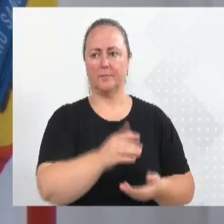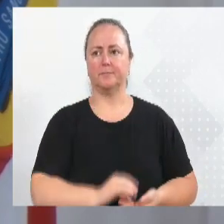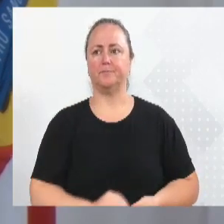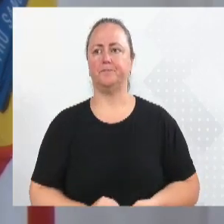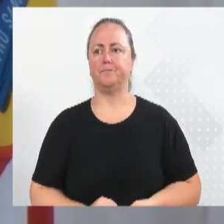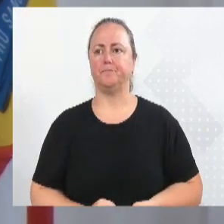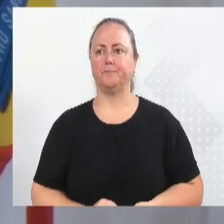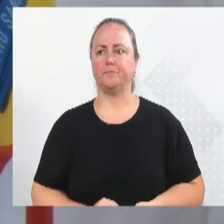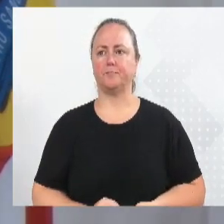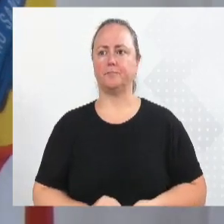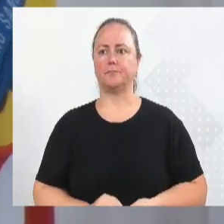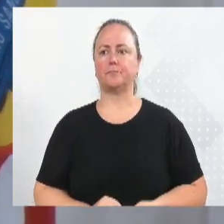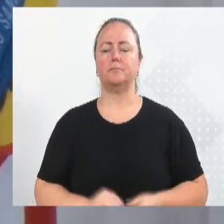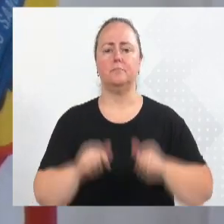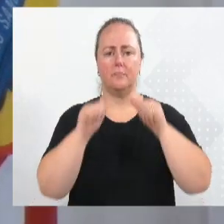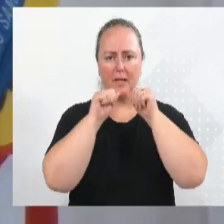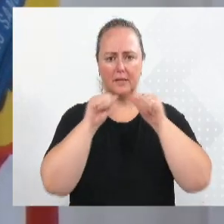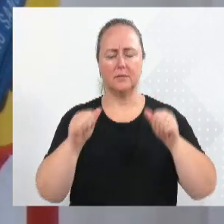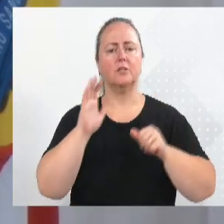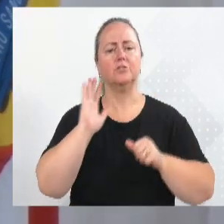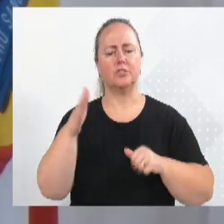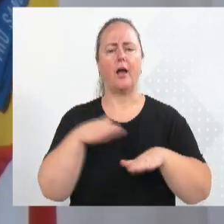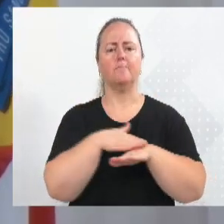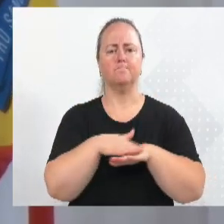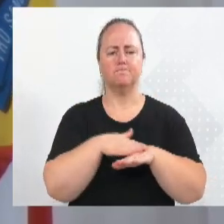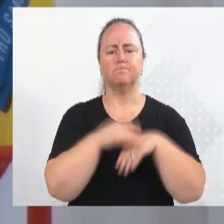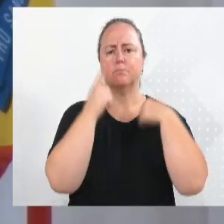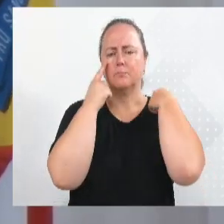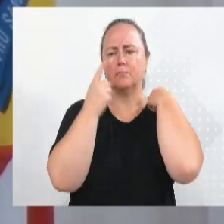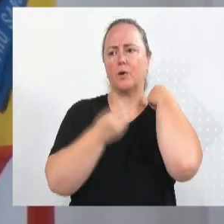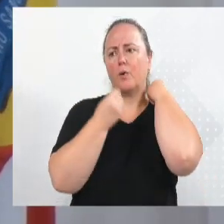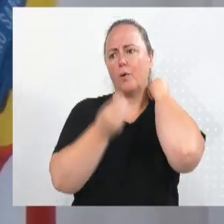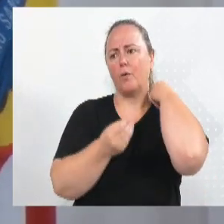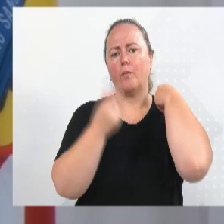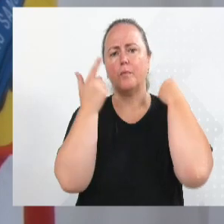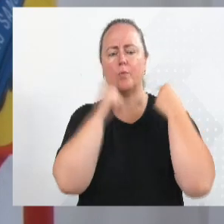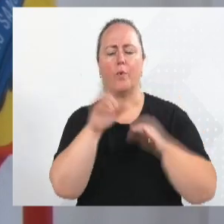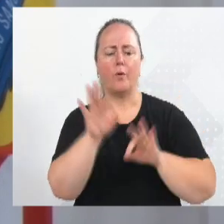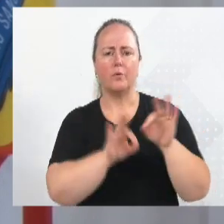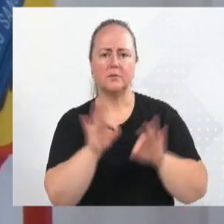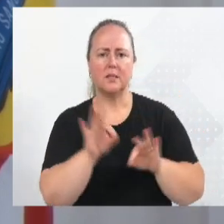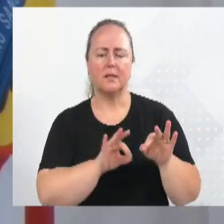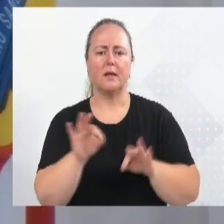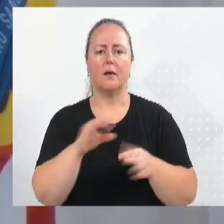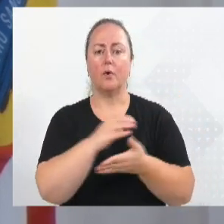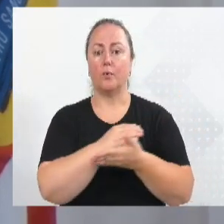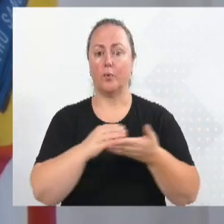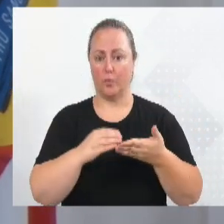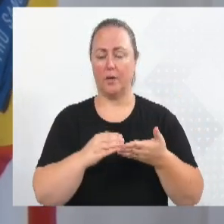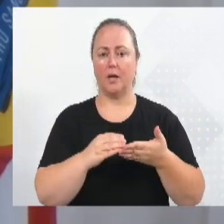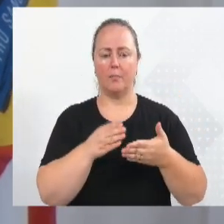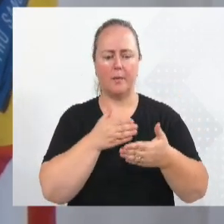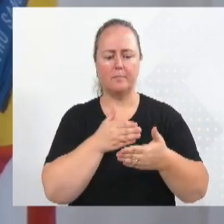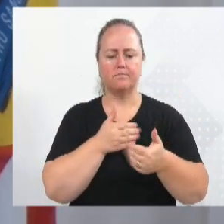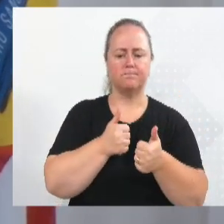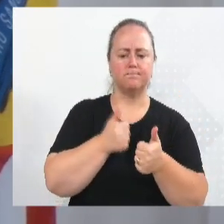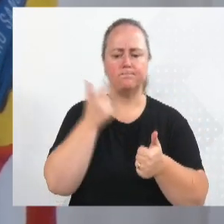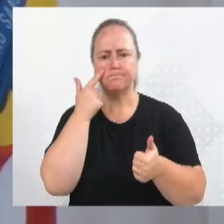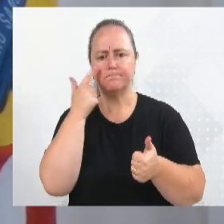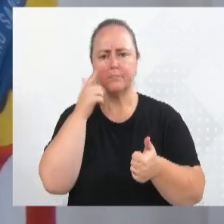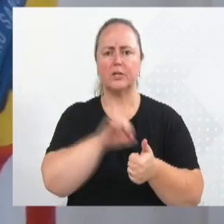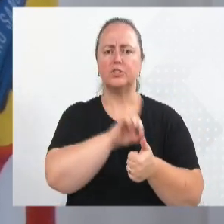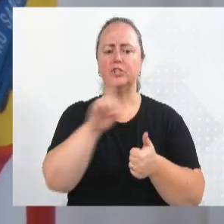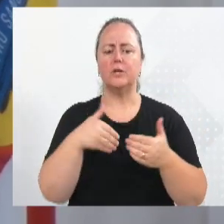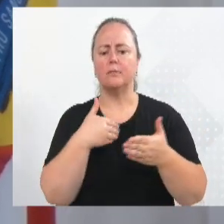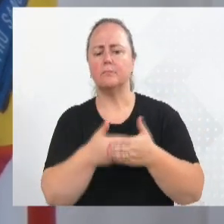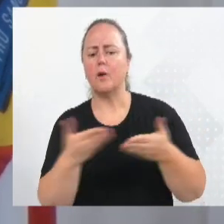assessoria, já estamos conversando, senhores vereadores, até para a gente já montar um calendário, que dentro de um prazo curto, nós começamos a fazer a